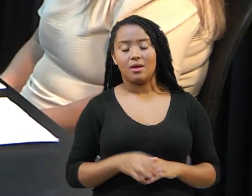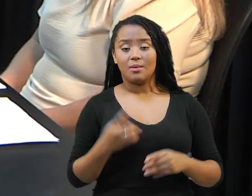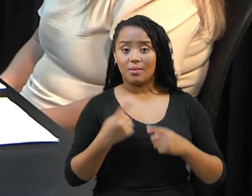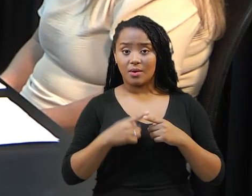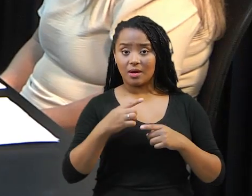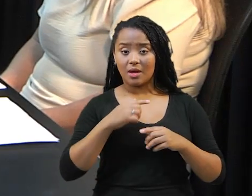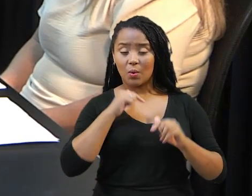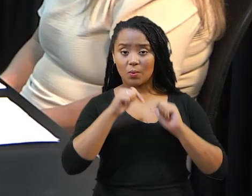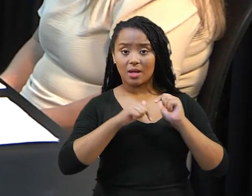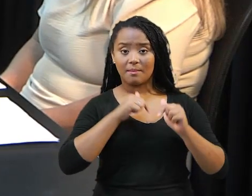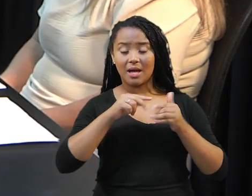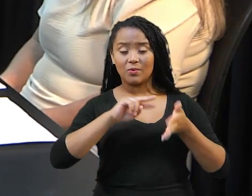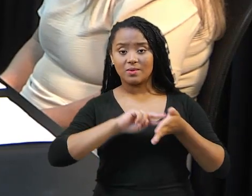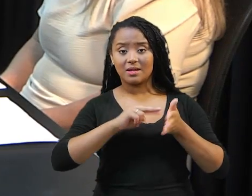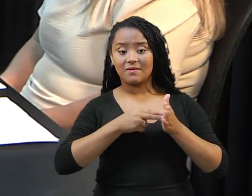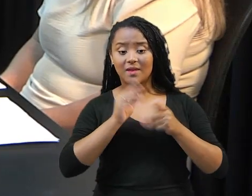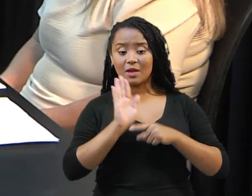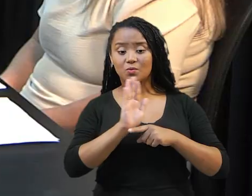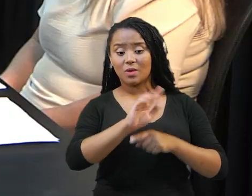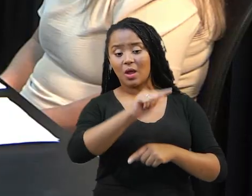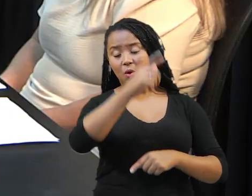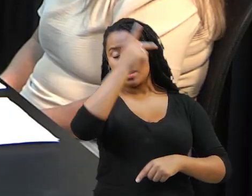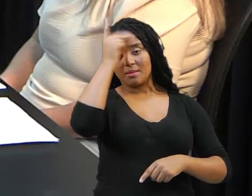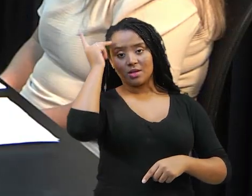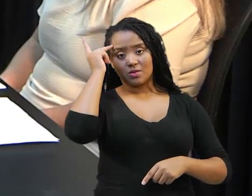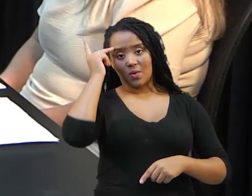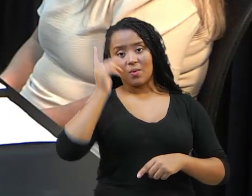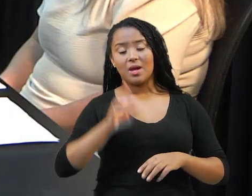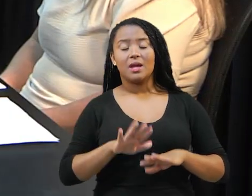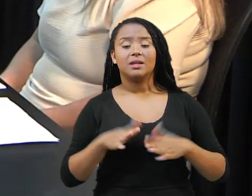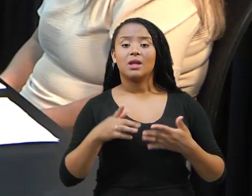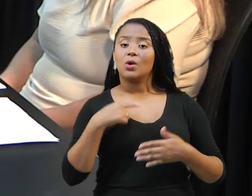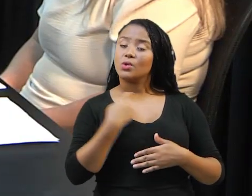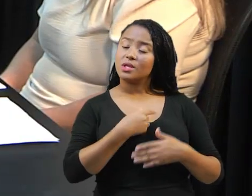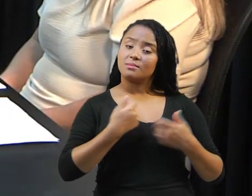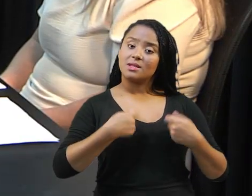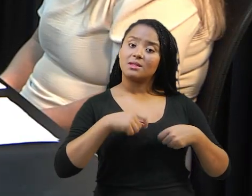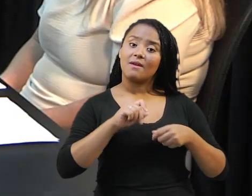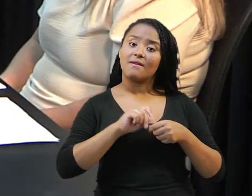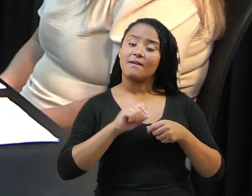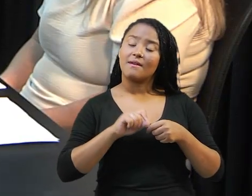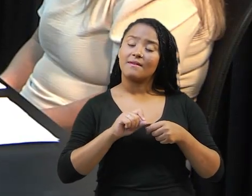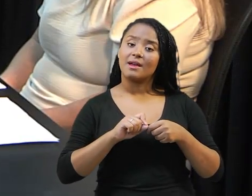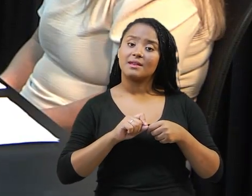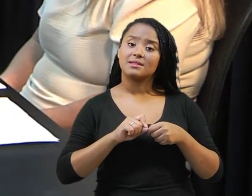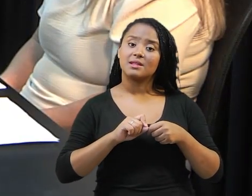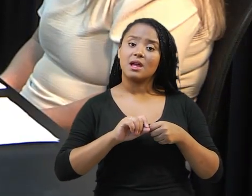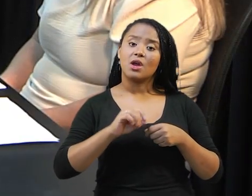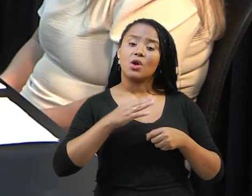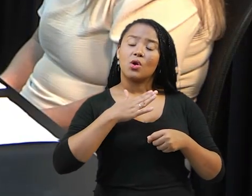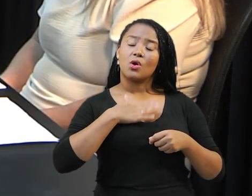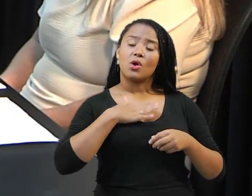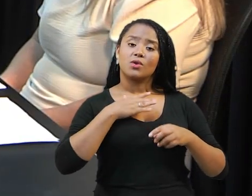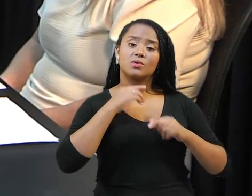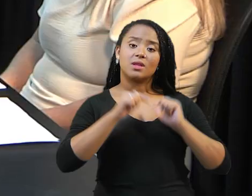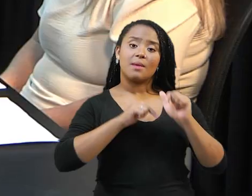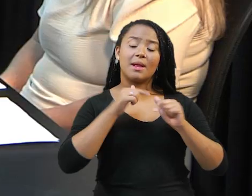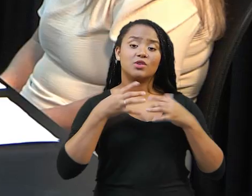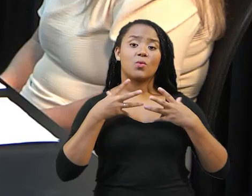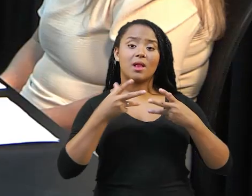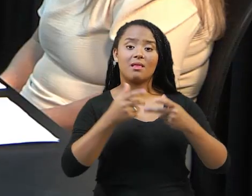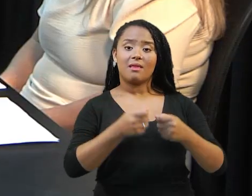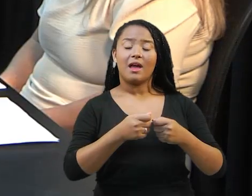que o trabalho significa quebrar o galho dos outros. Isso é que é o trabalho. Então a gente tem que honrar o nosso trabalho,